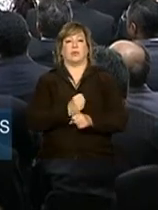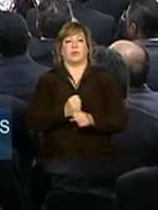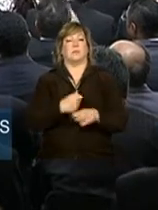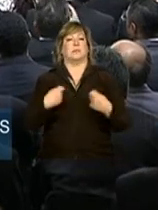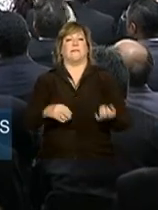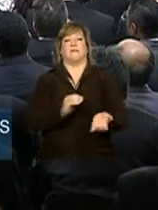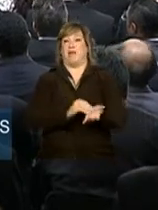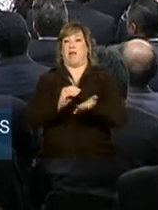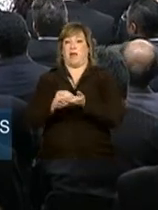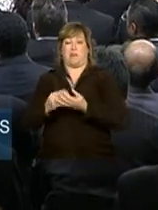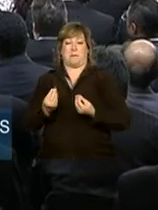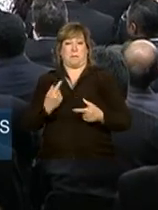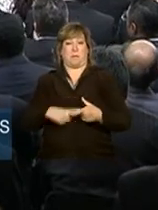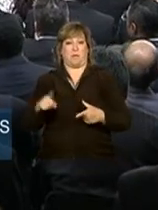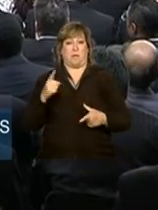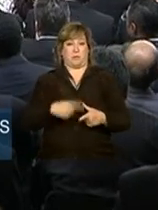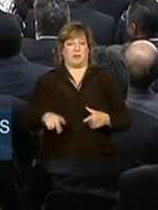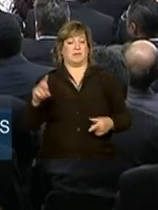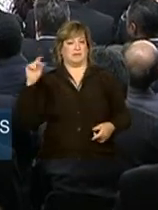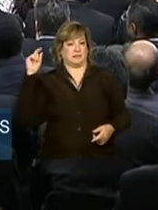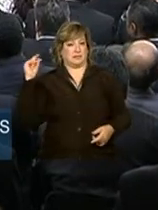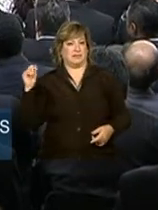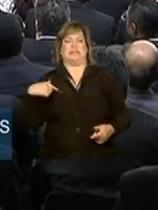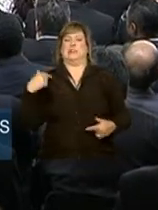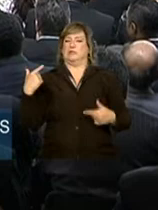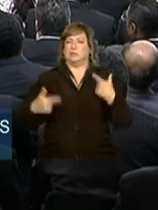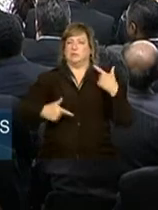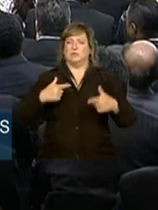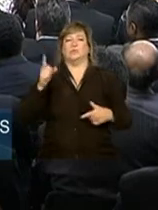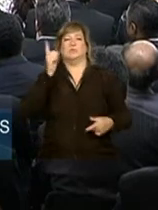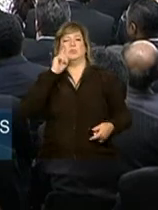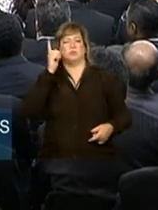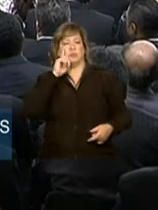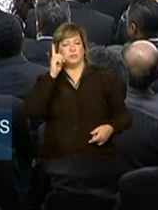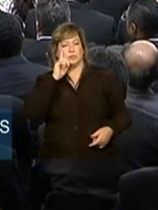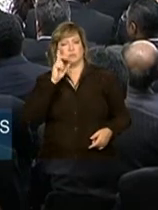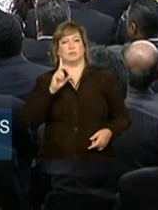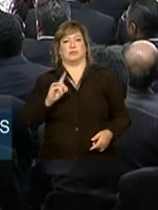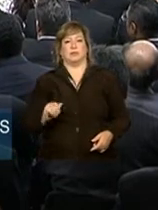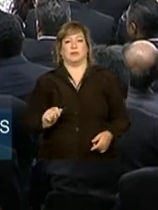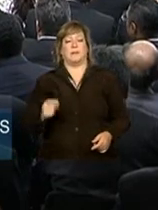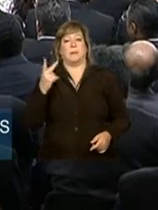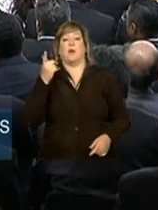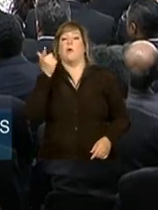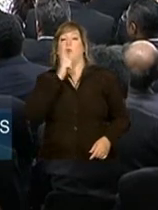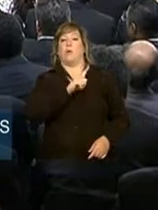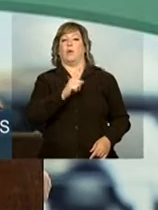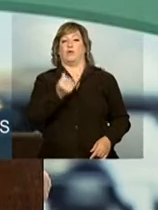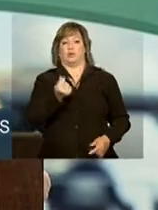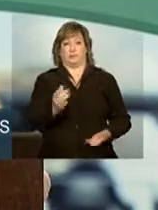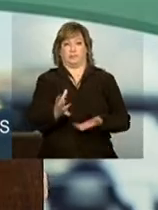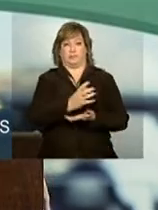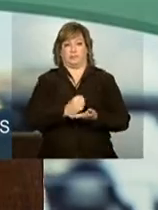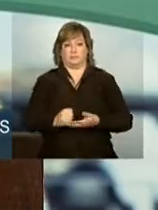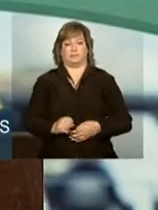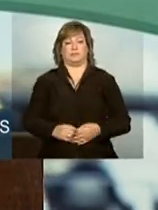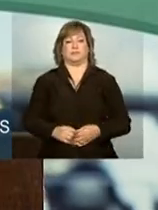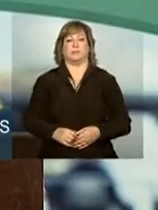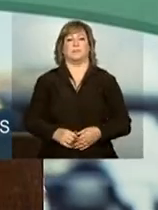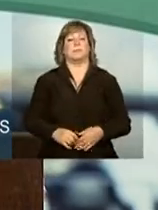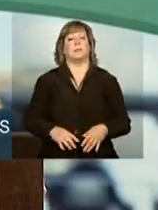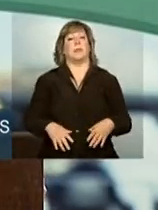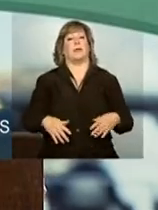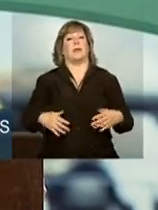eram imensos e não tinha. E brigávamos dia sim e outro também para conseguir o recurso. Aí